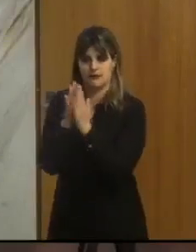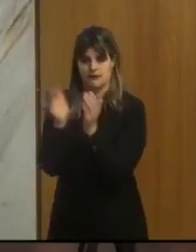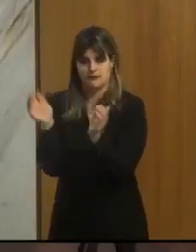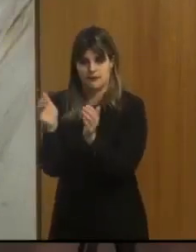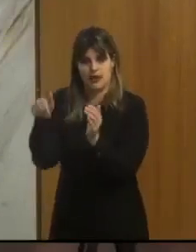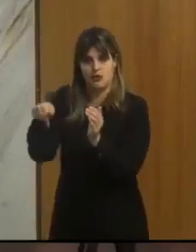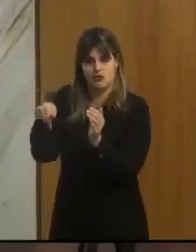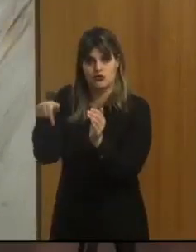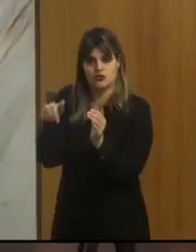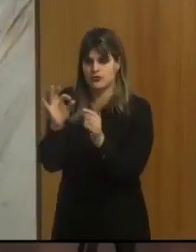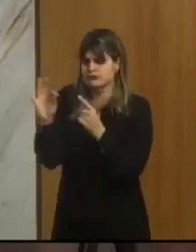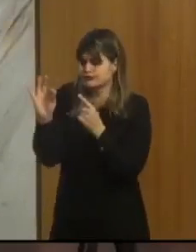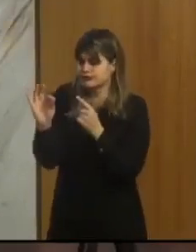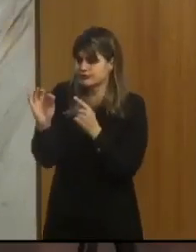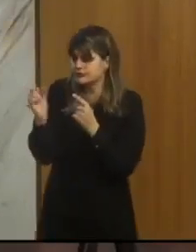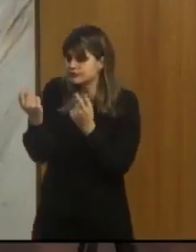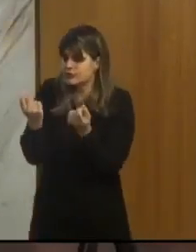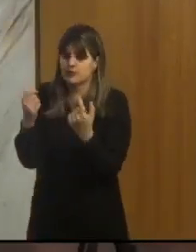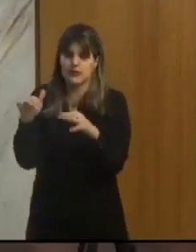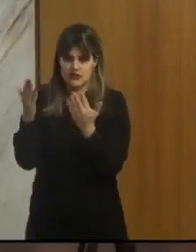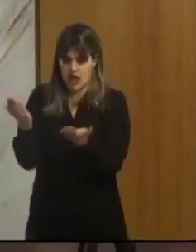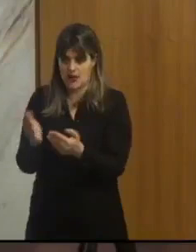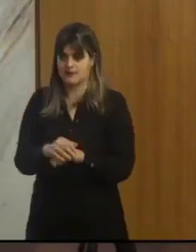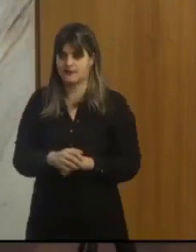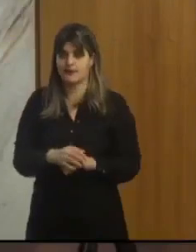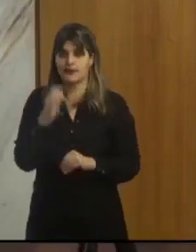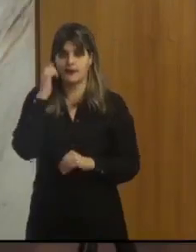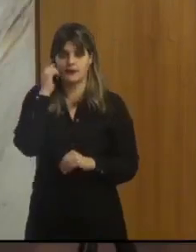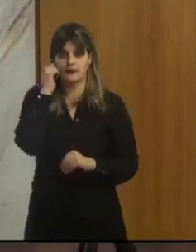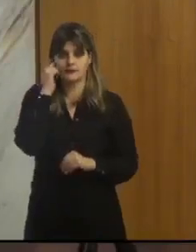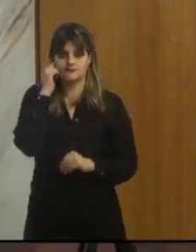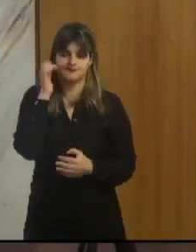hoje. São apontamentos apenas, mas existem. No que diz respeito